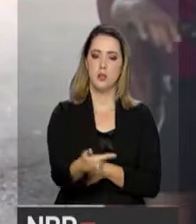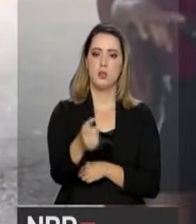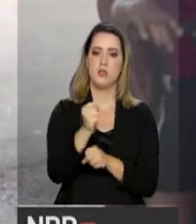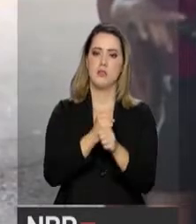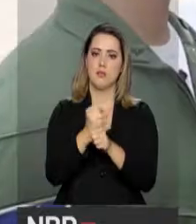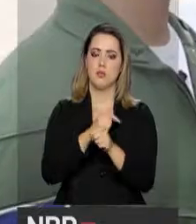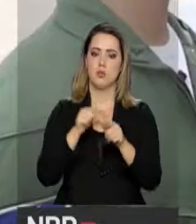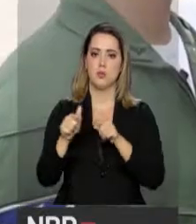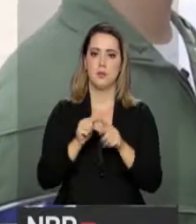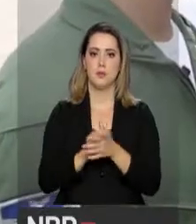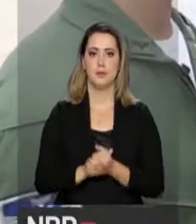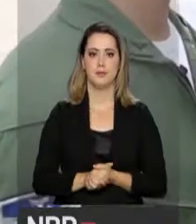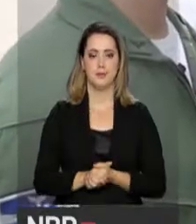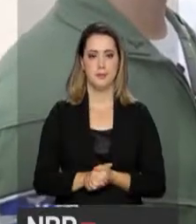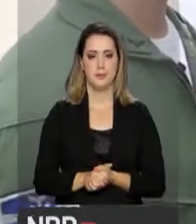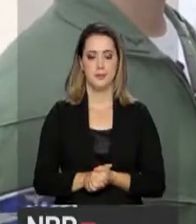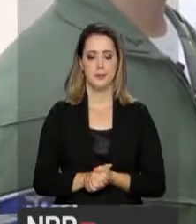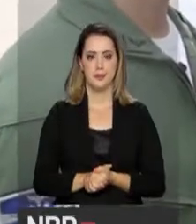existência.